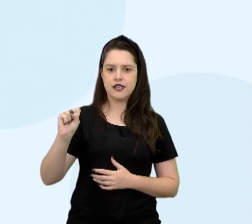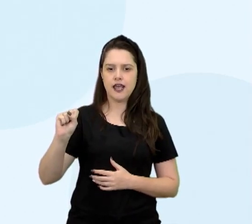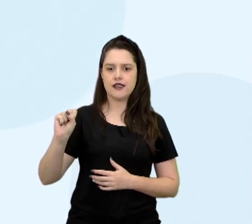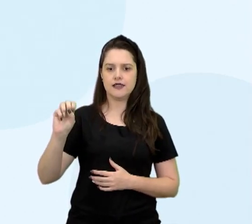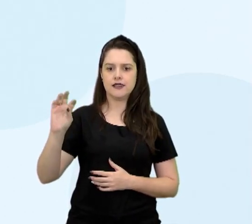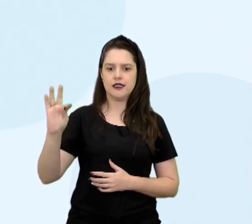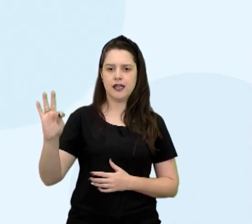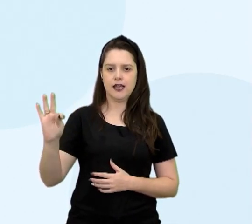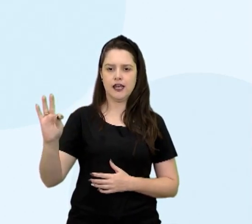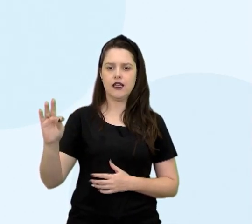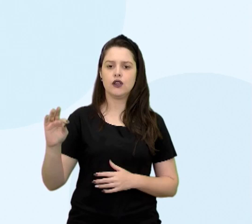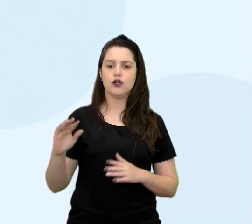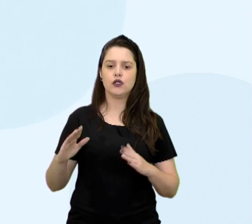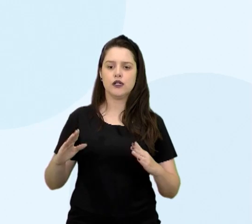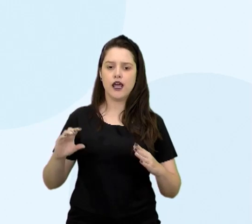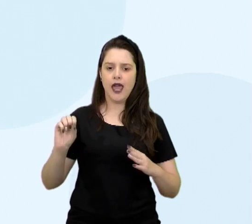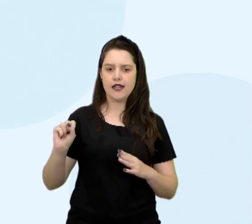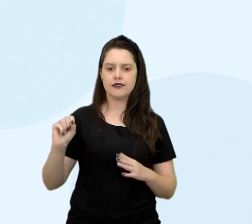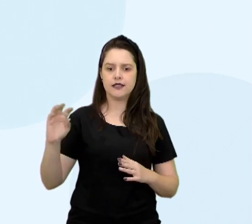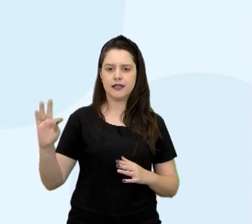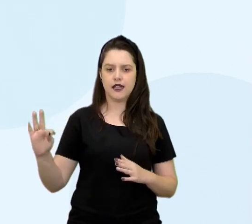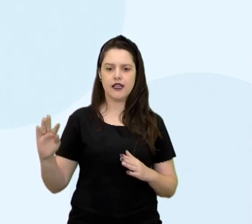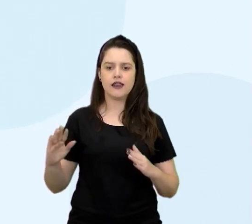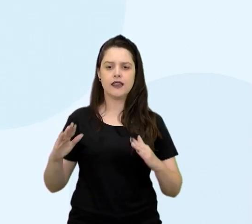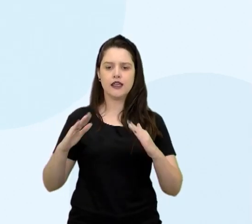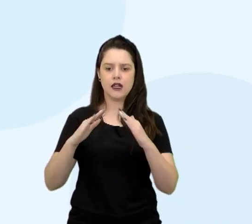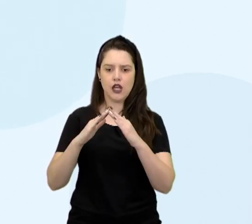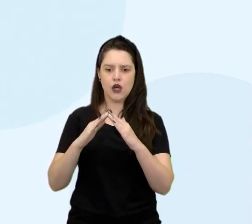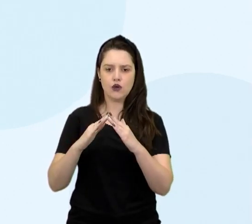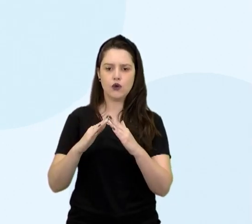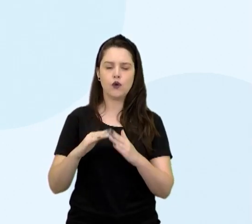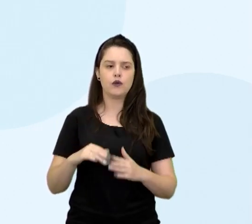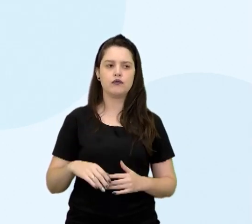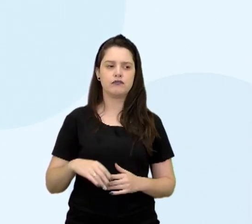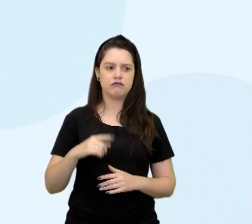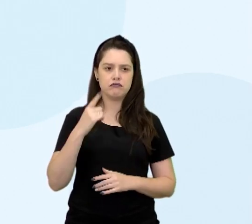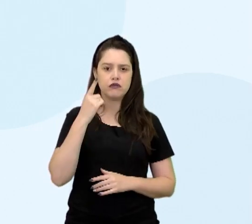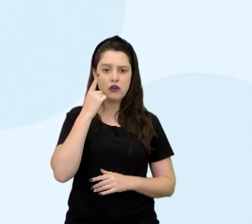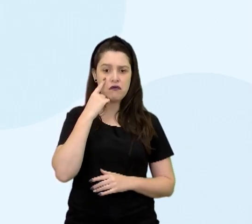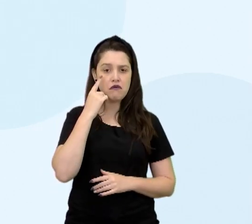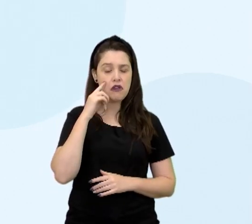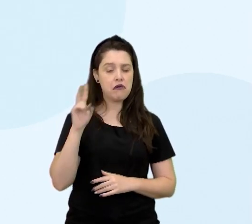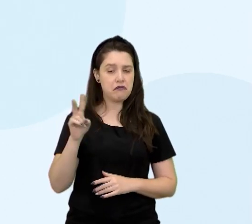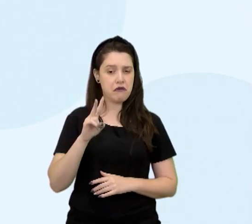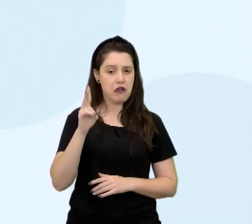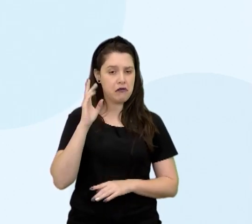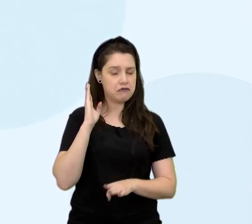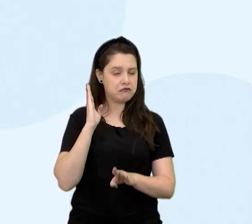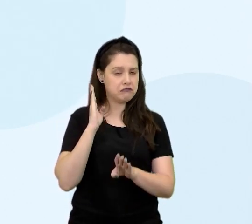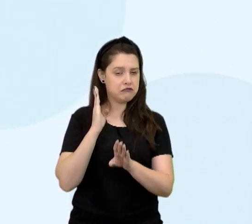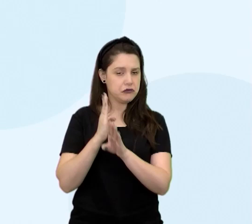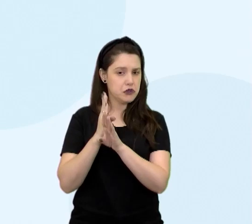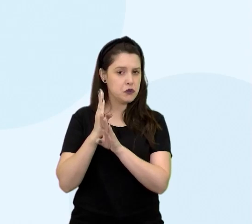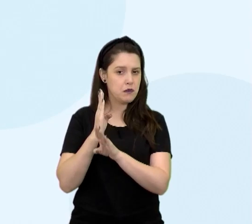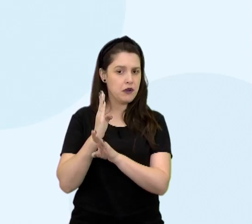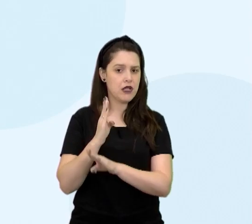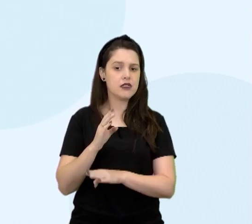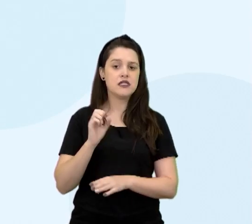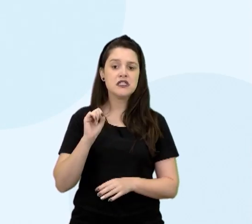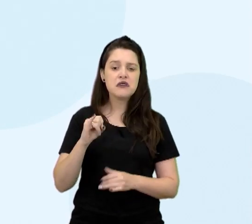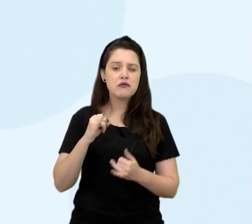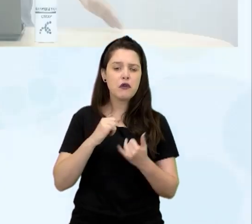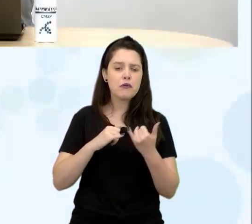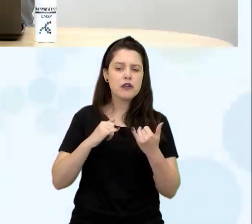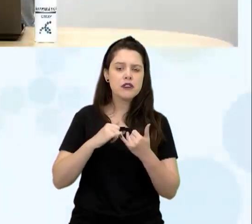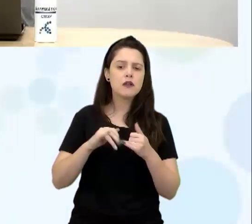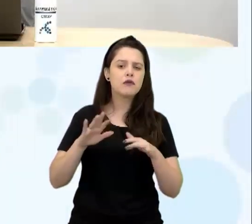deste daqui depois, tá bom? Veja que a gente tem alguns valores aí e a gente quer descobrir. Veja, se fosse semelhante, qual seria